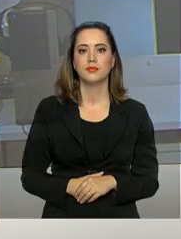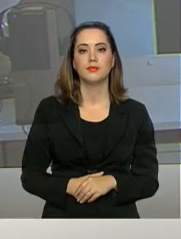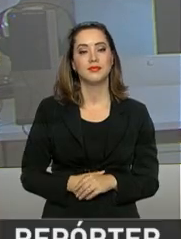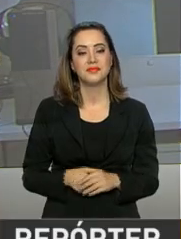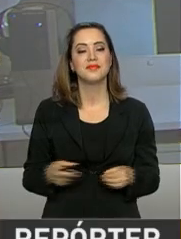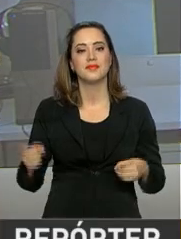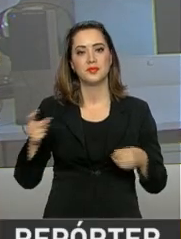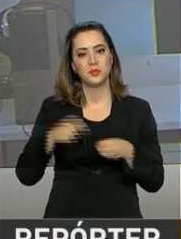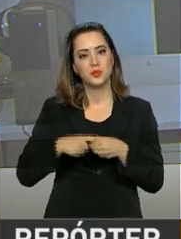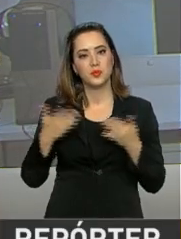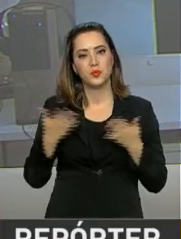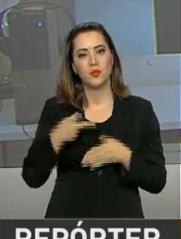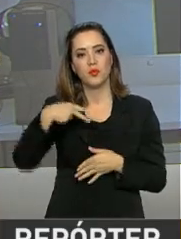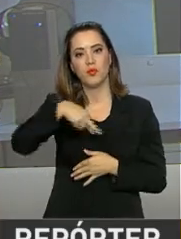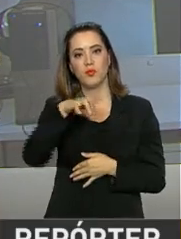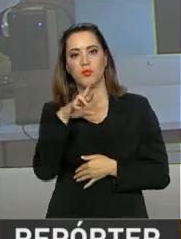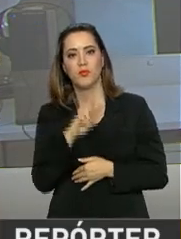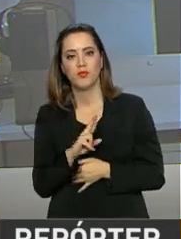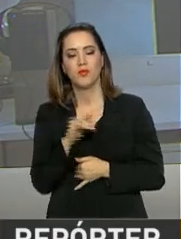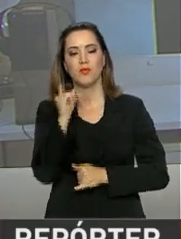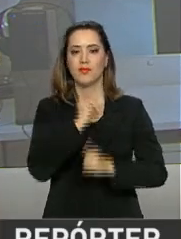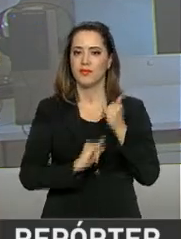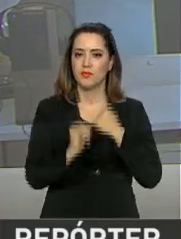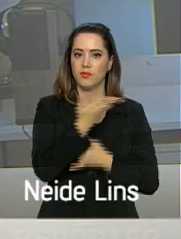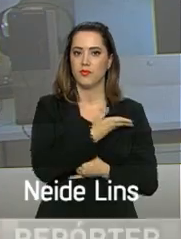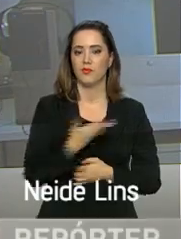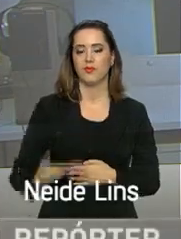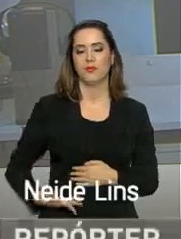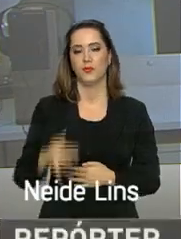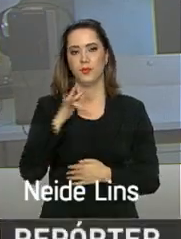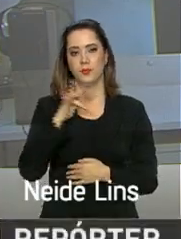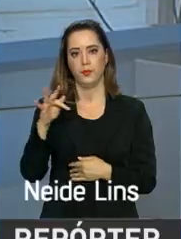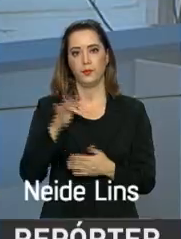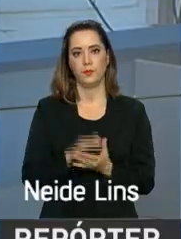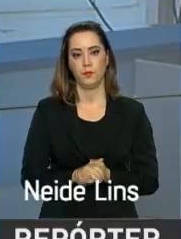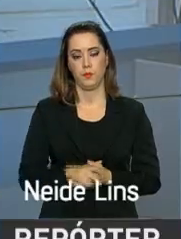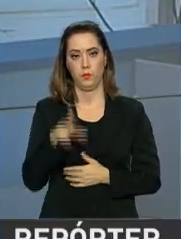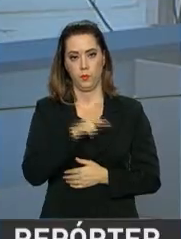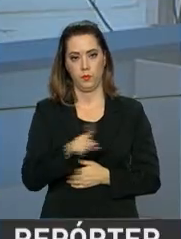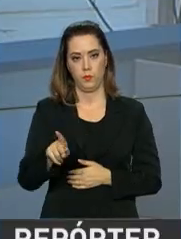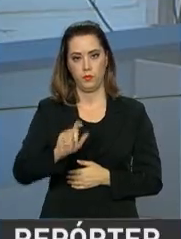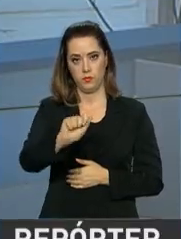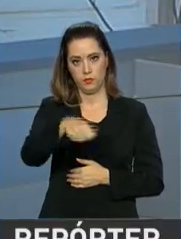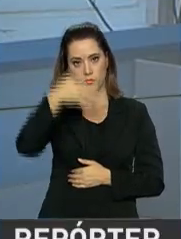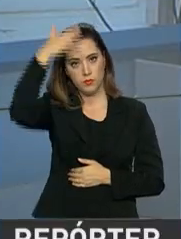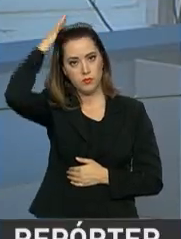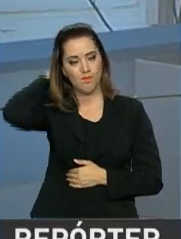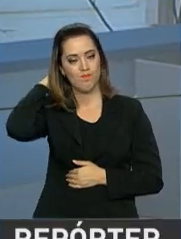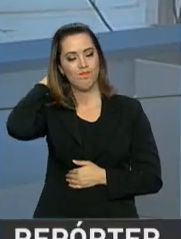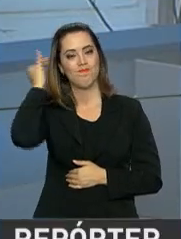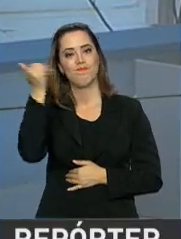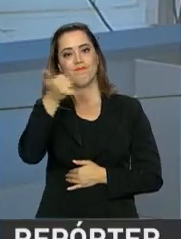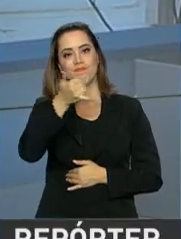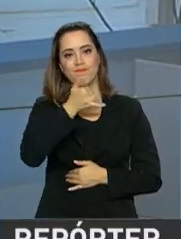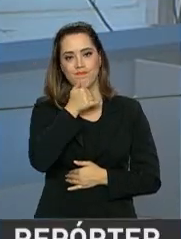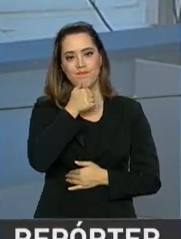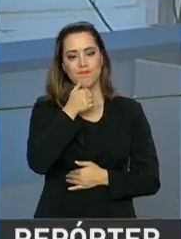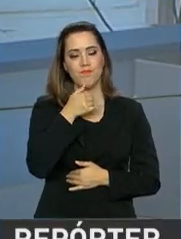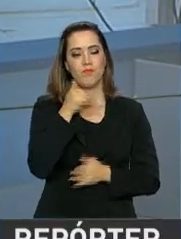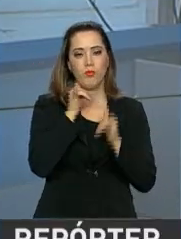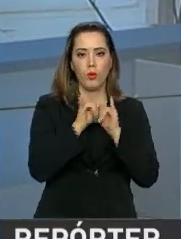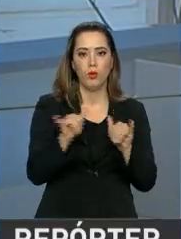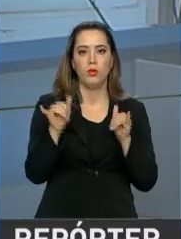Estamos de volta com o repórter NBR e as notícias do governo federal. O presidente em exercício, Michel Temer, lamentou o atentado que